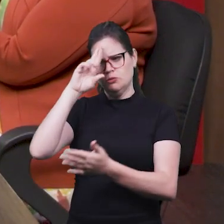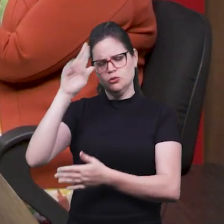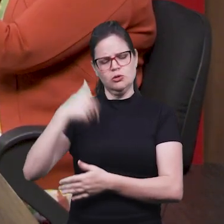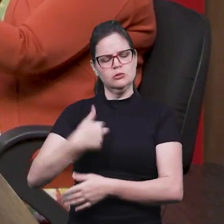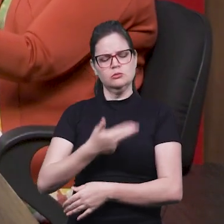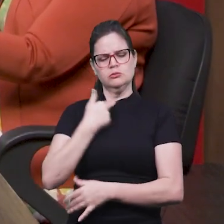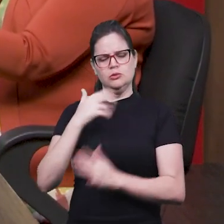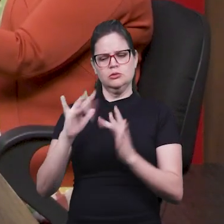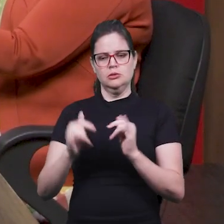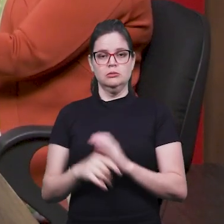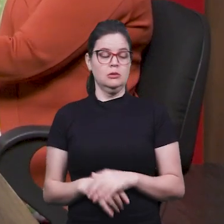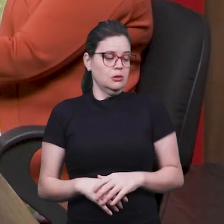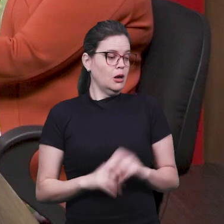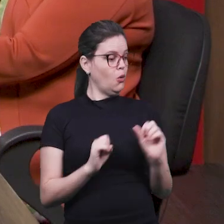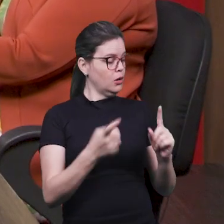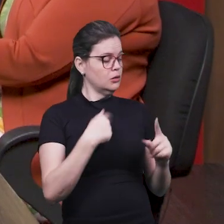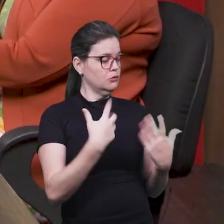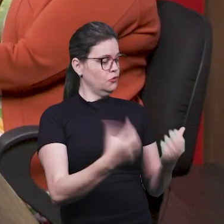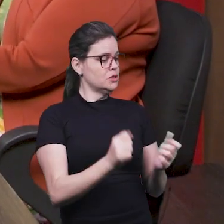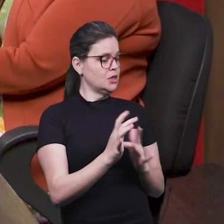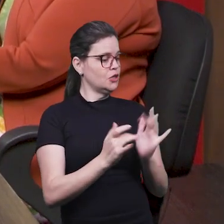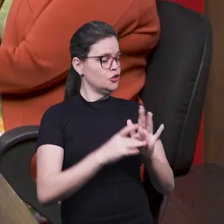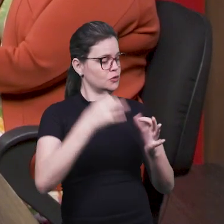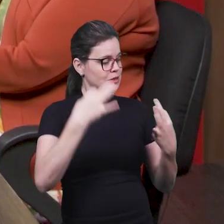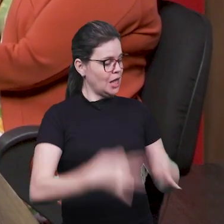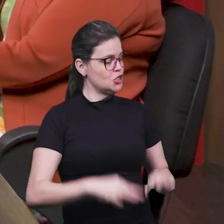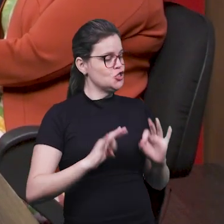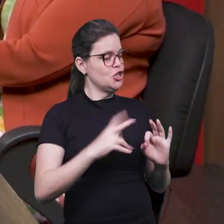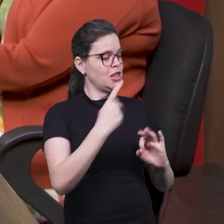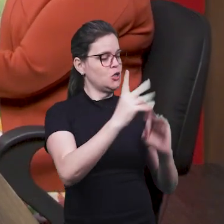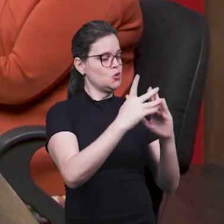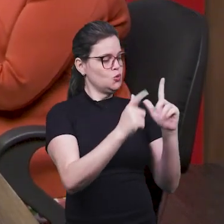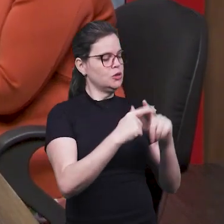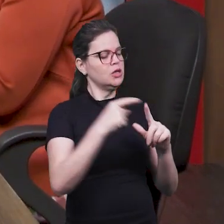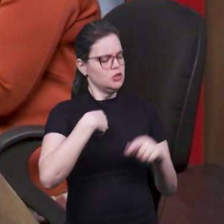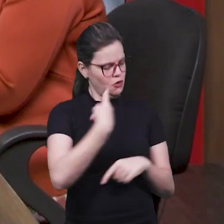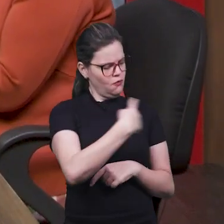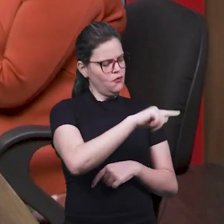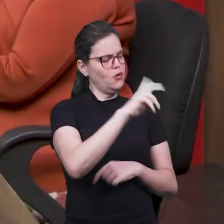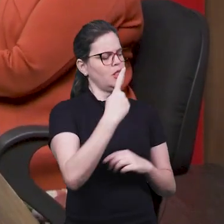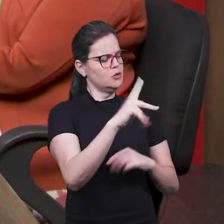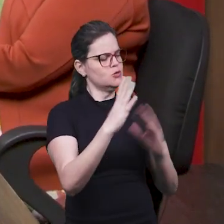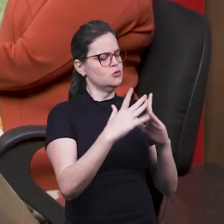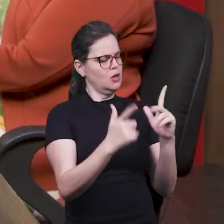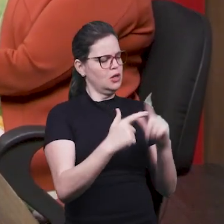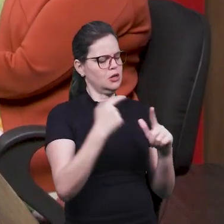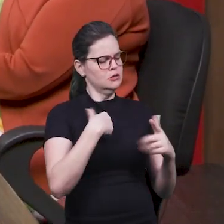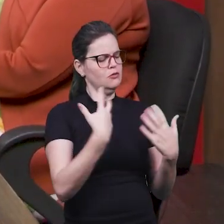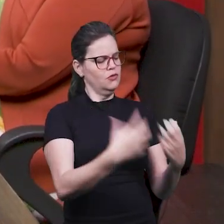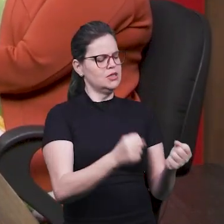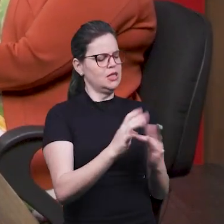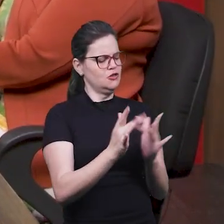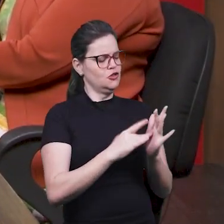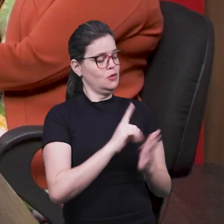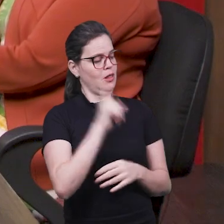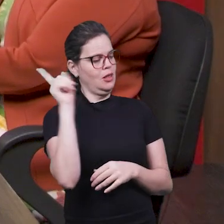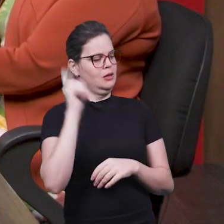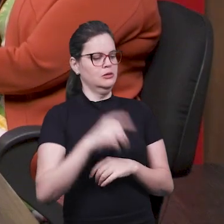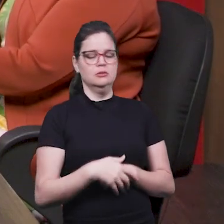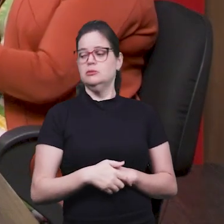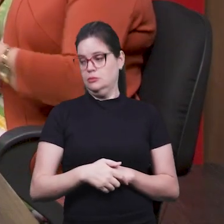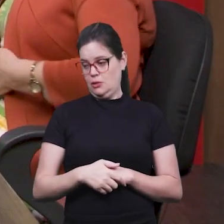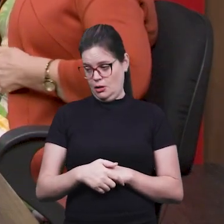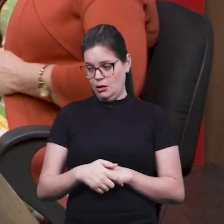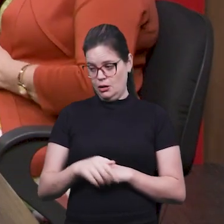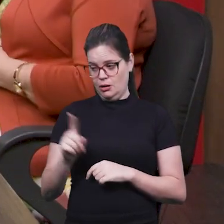Senhor. Não, mas então vou fazer o seguinte, eu vou me converter. Vou para sua igreja, vou para sua igreja e vou me